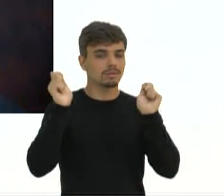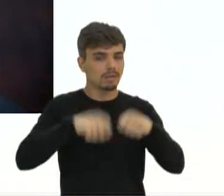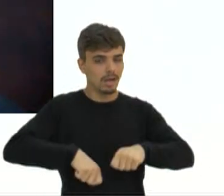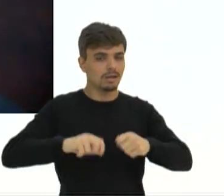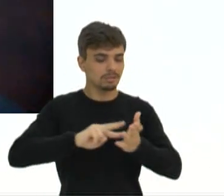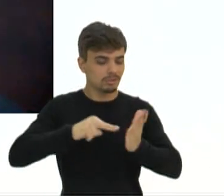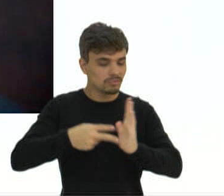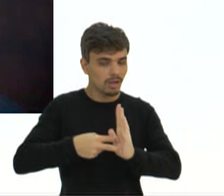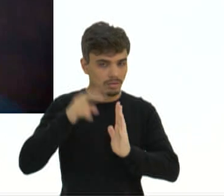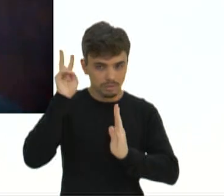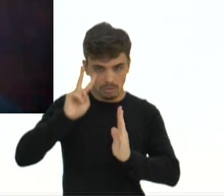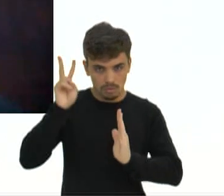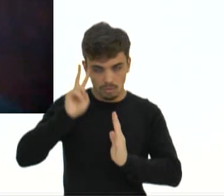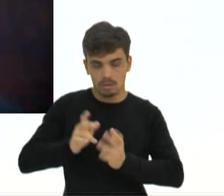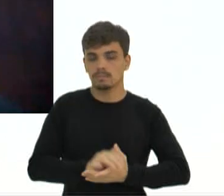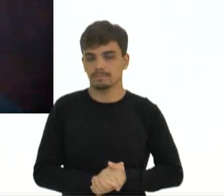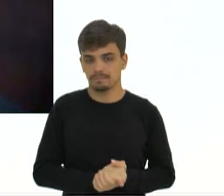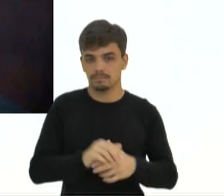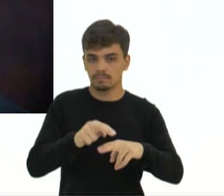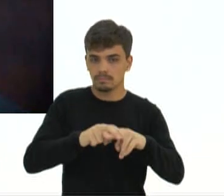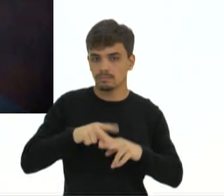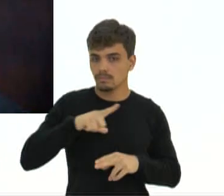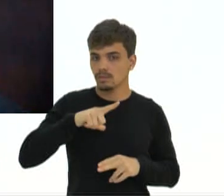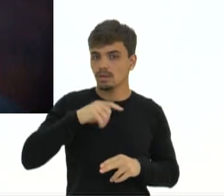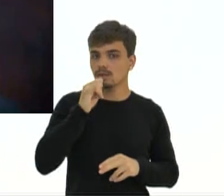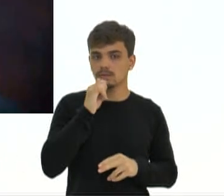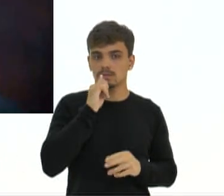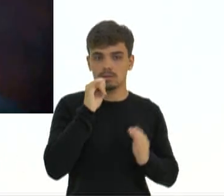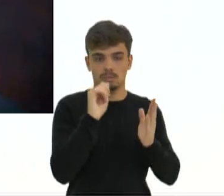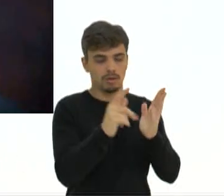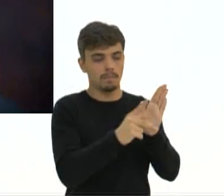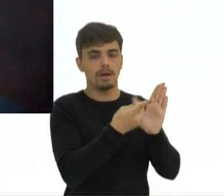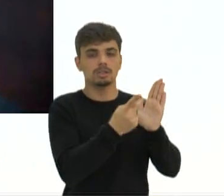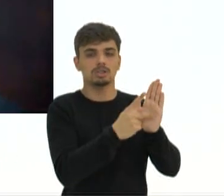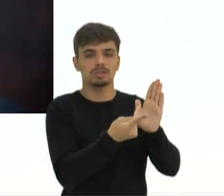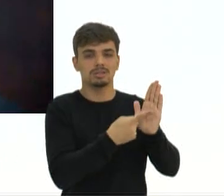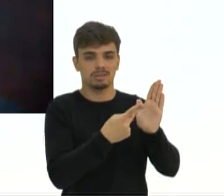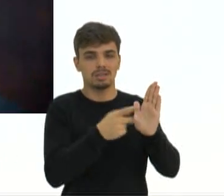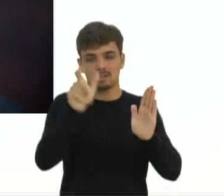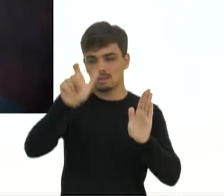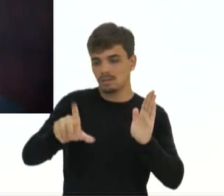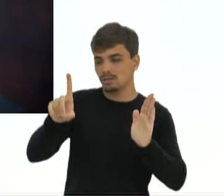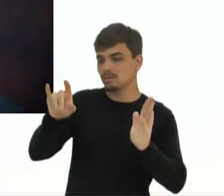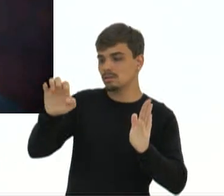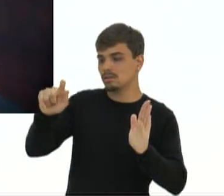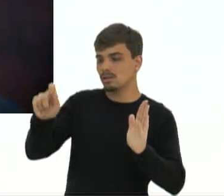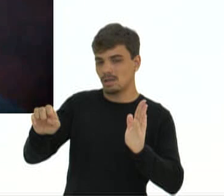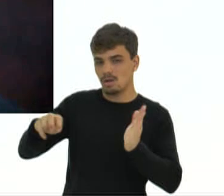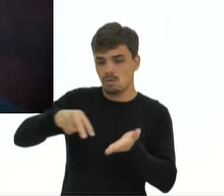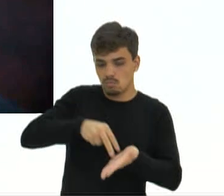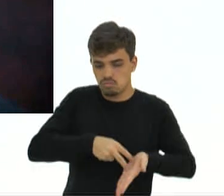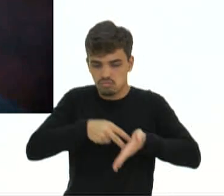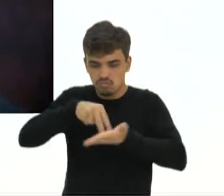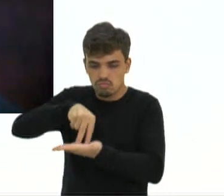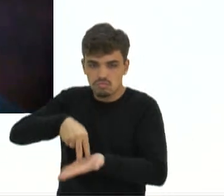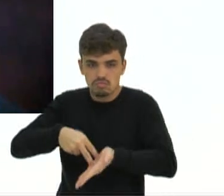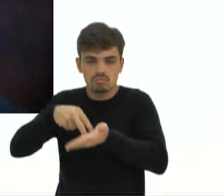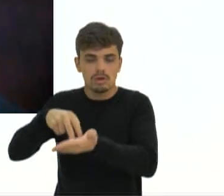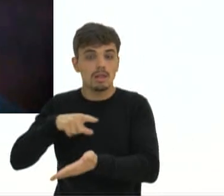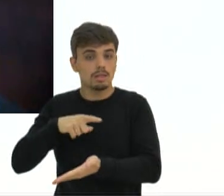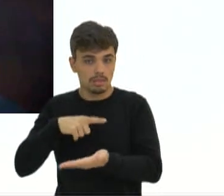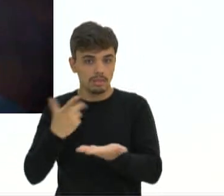sentido, né? Então, por exemplo, eu tenho uma página aqui onde o meu personagem, que é o Diego, é um skatista, ele vira